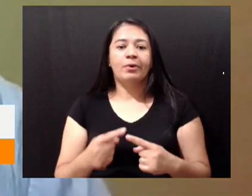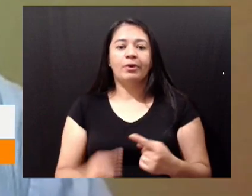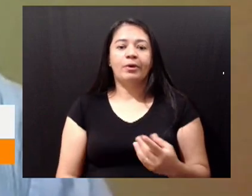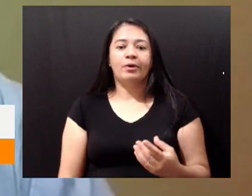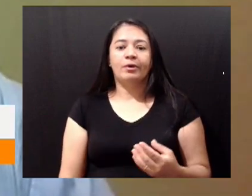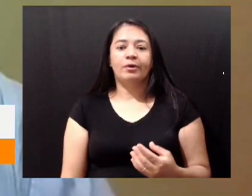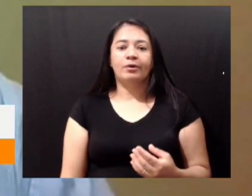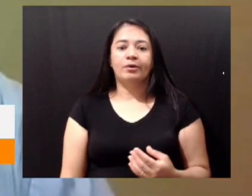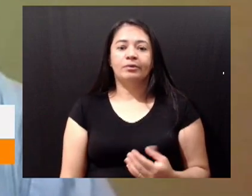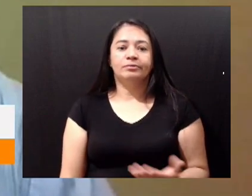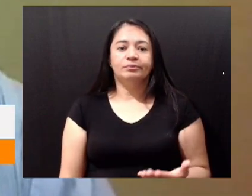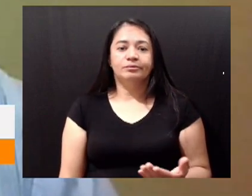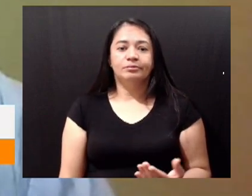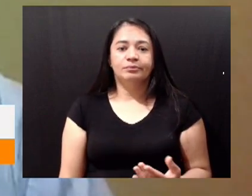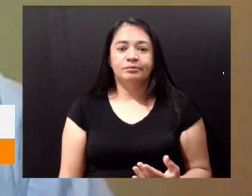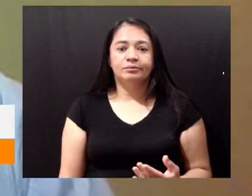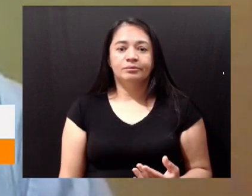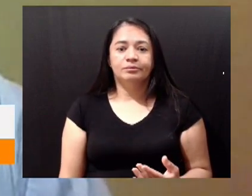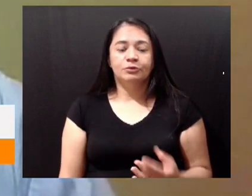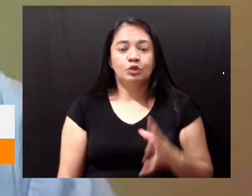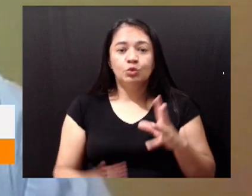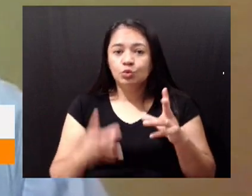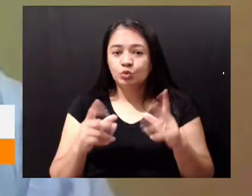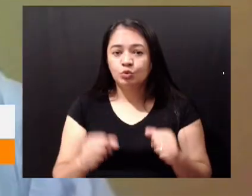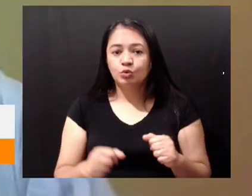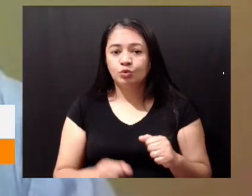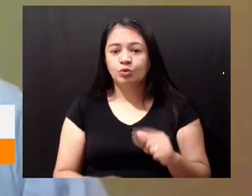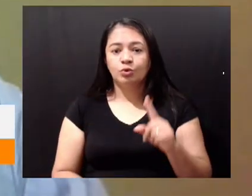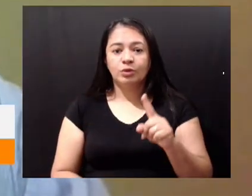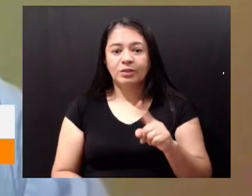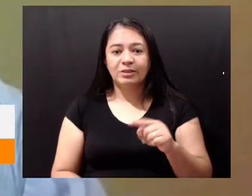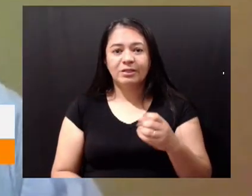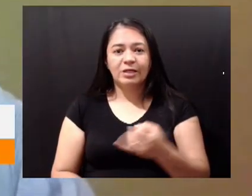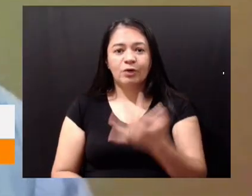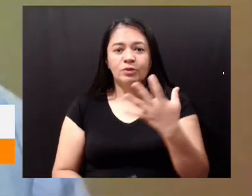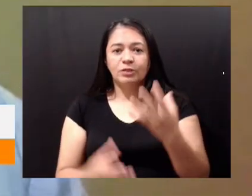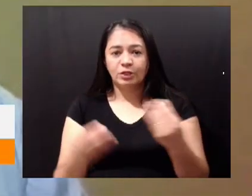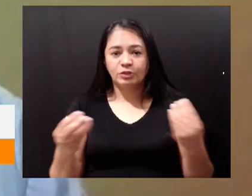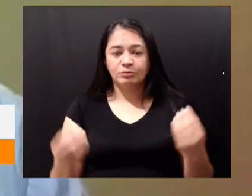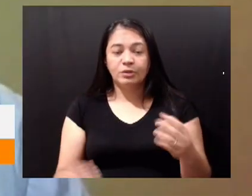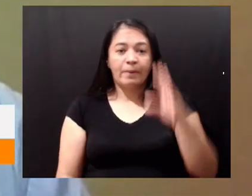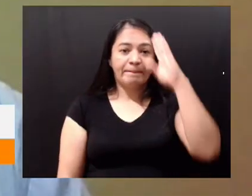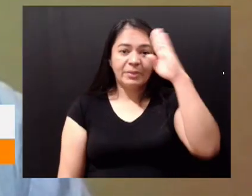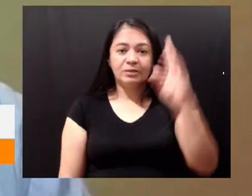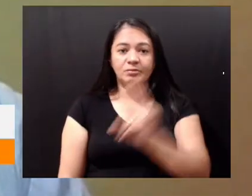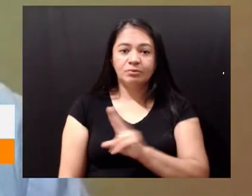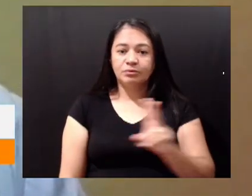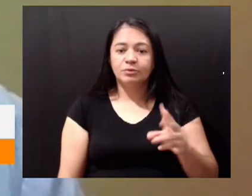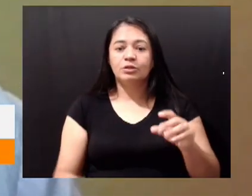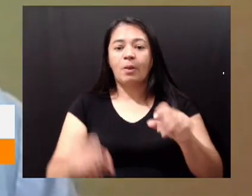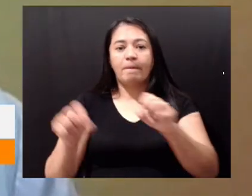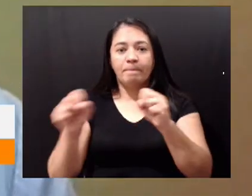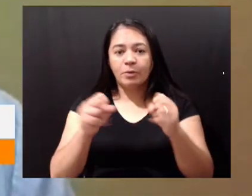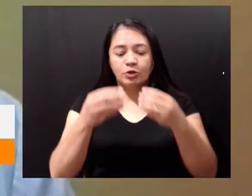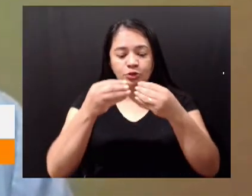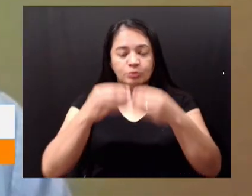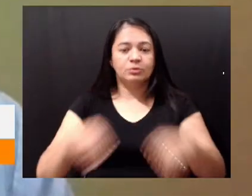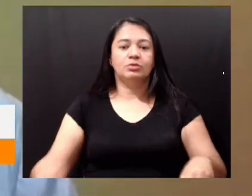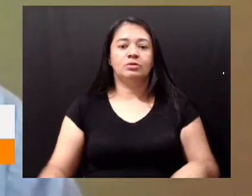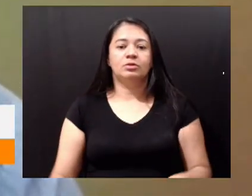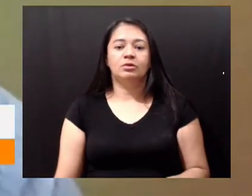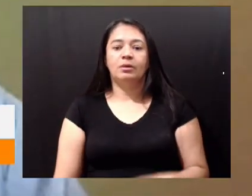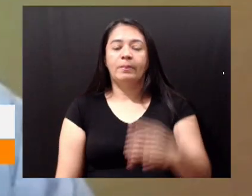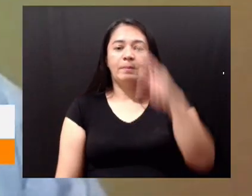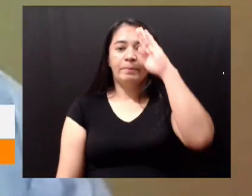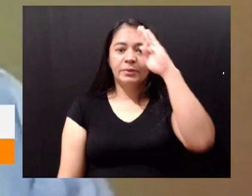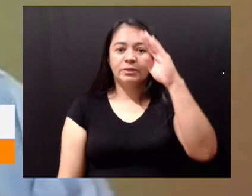né? Tudo que é excessivo ao organismo, inclusive as vitaminas, pode causar dano. E, uhum, em especial, as